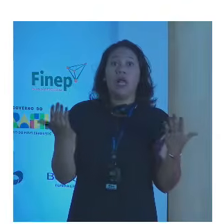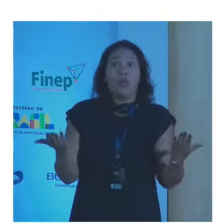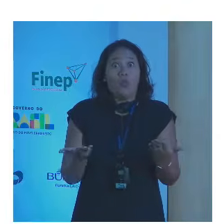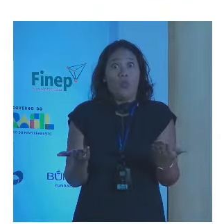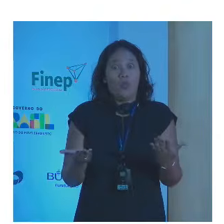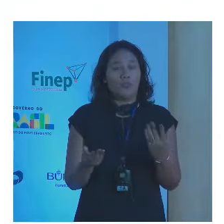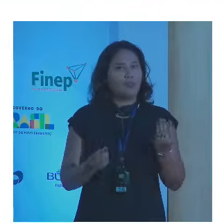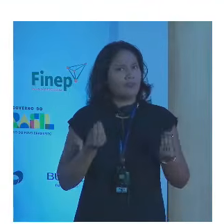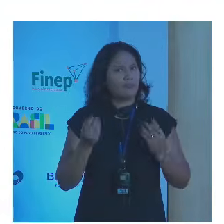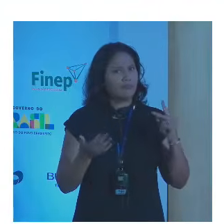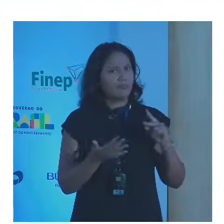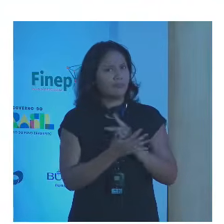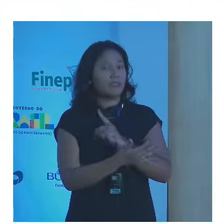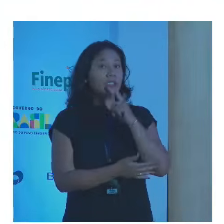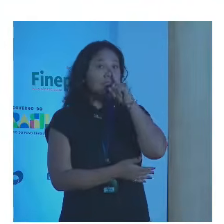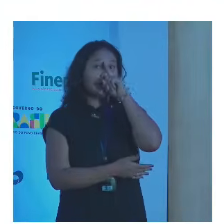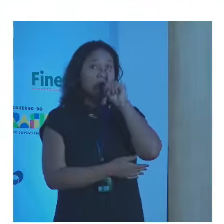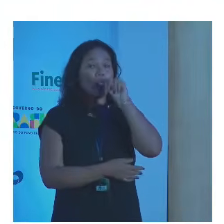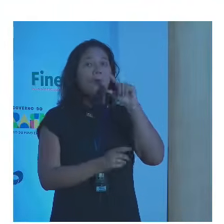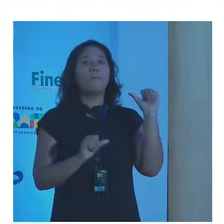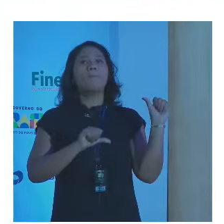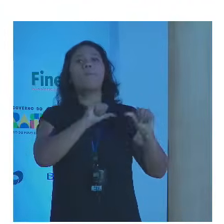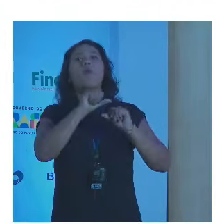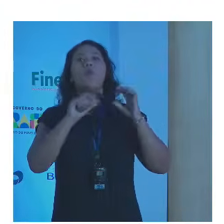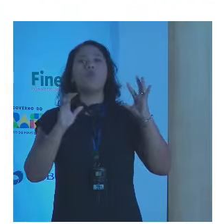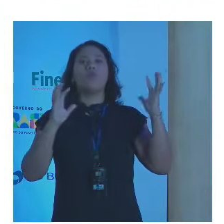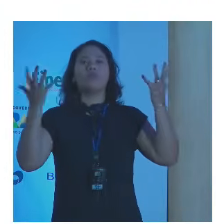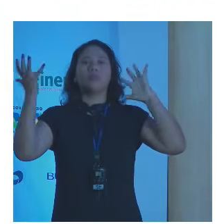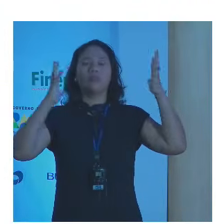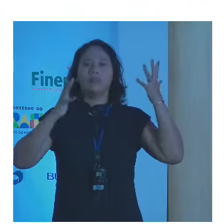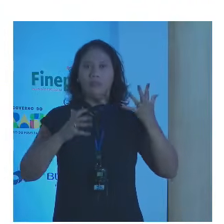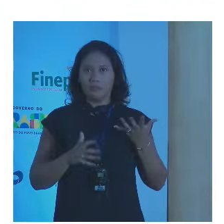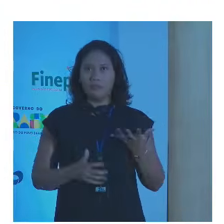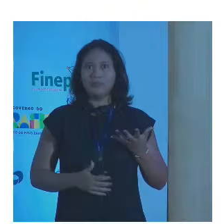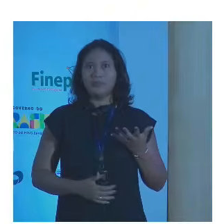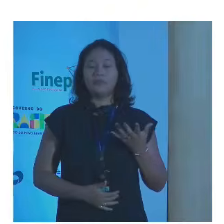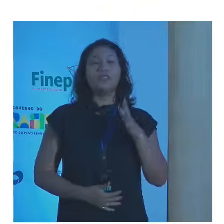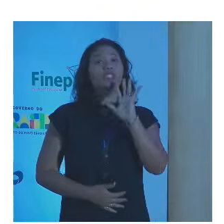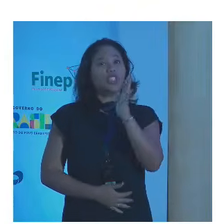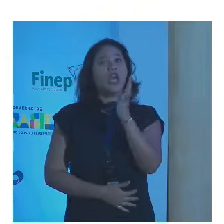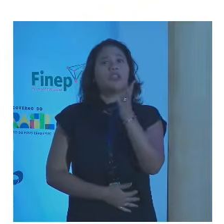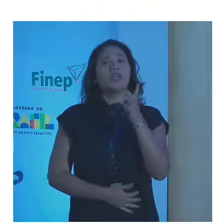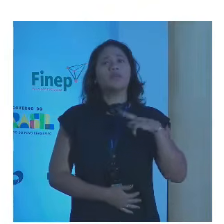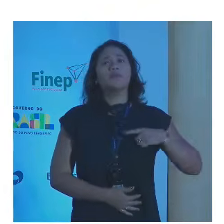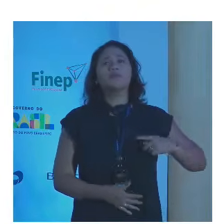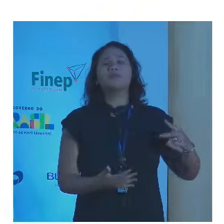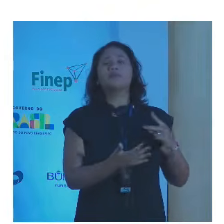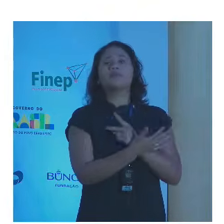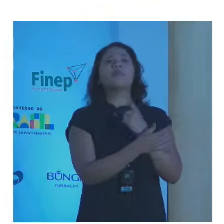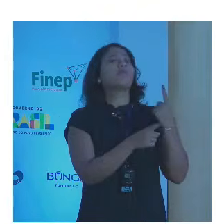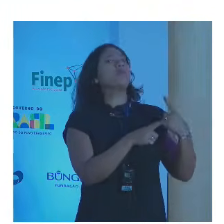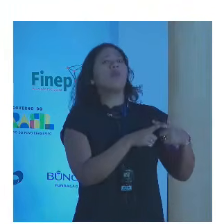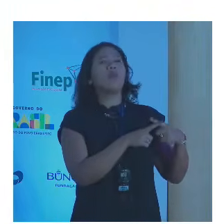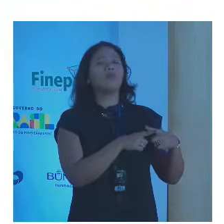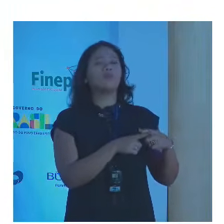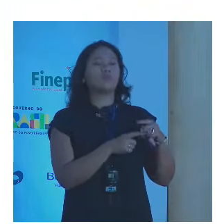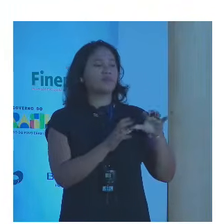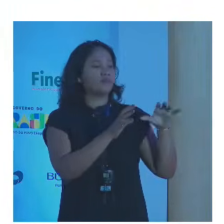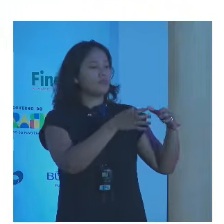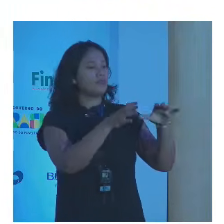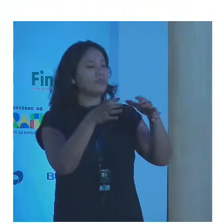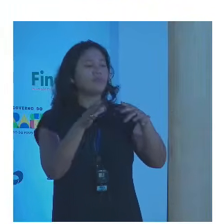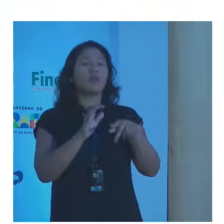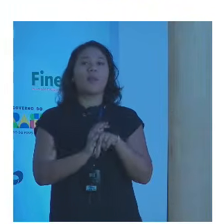atual, correndo risco de mudar, né? Já está acontecendo, teoricamente, porque em comunidades